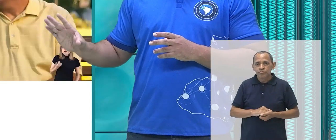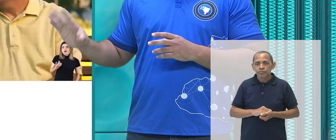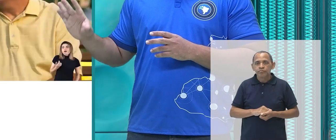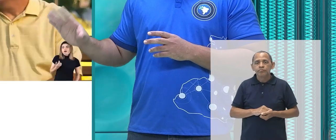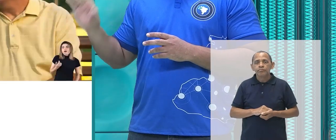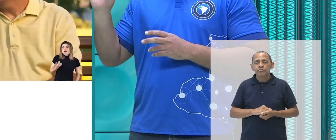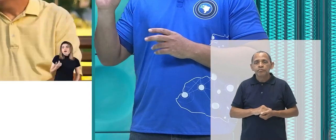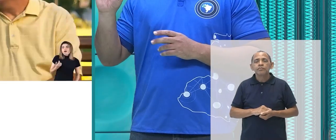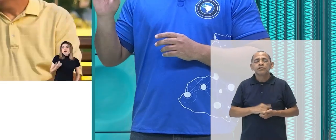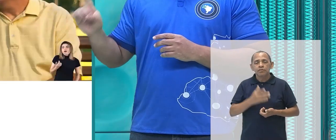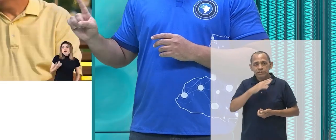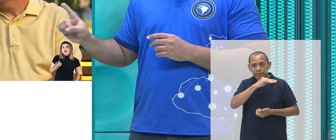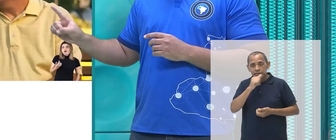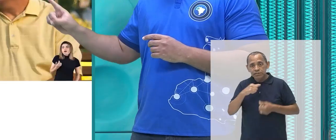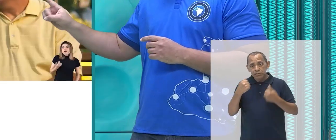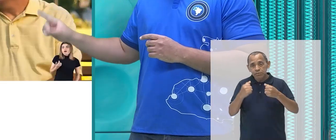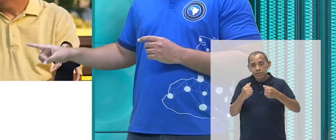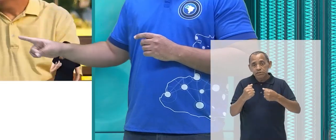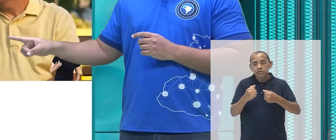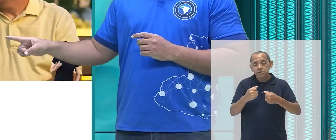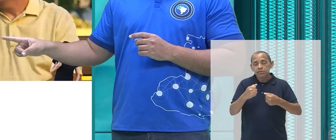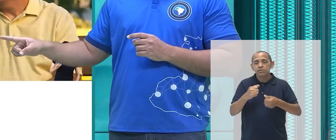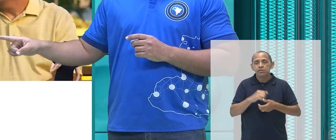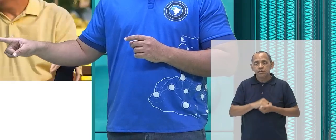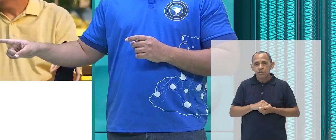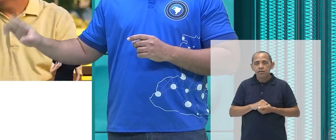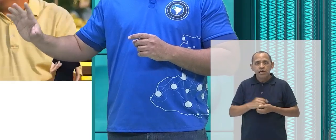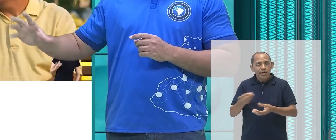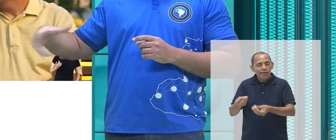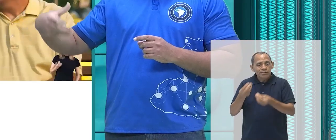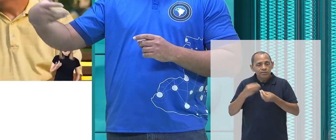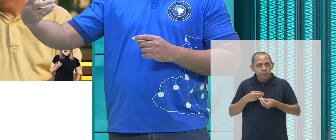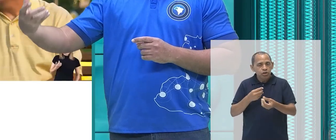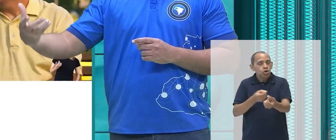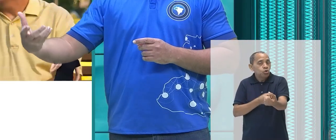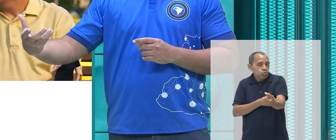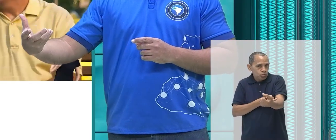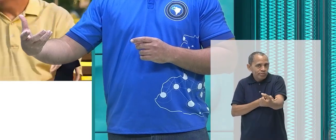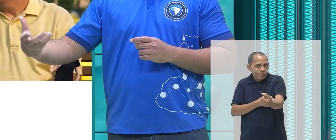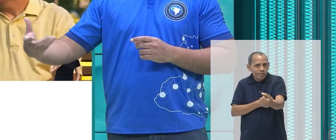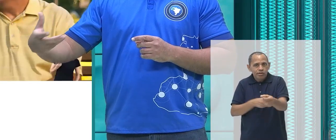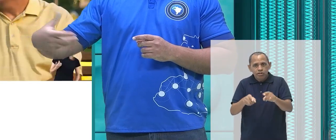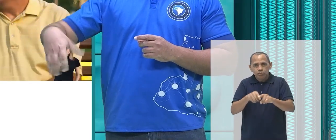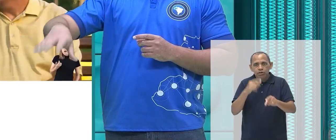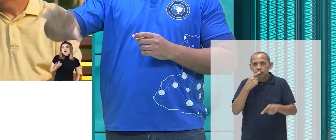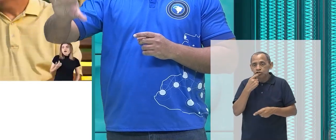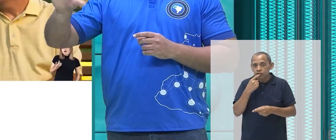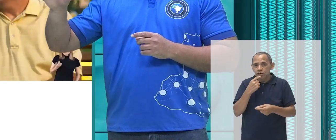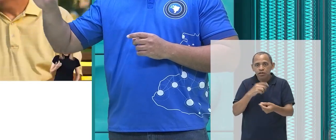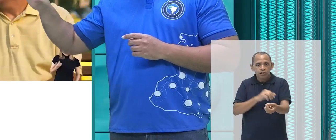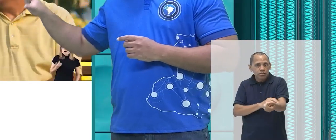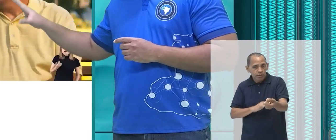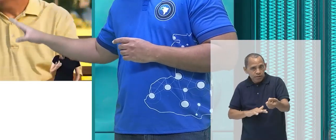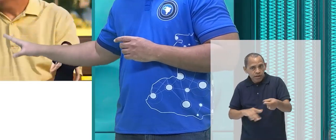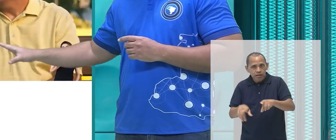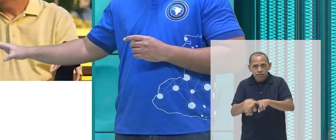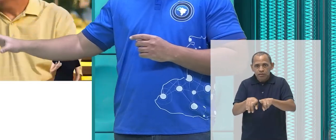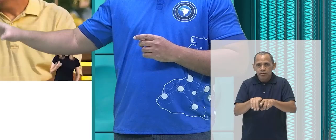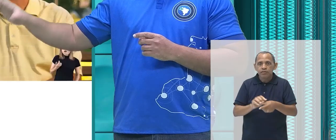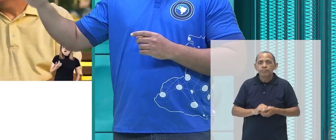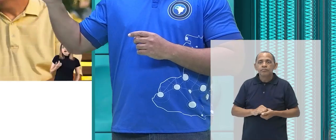exatamente essa criança que precisa. E observem que essas letras aqui, elas acrescentam essa informação em relação à